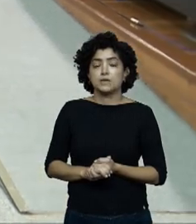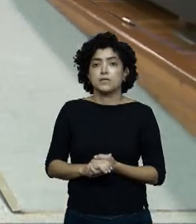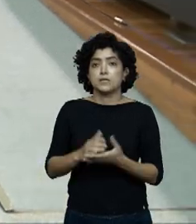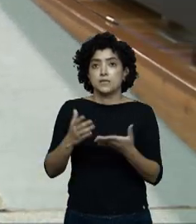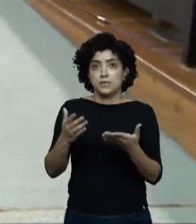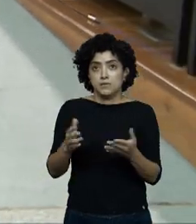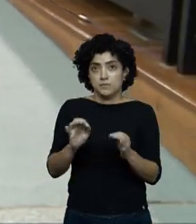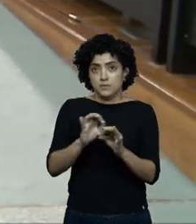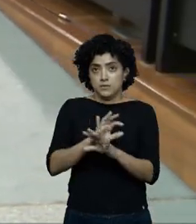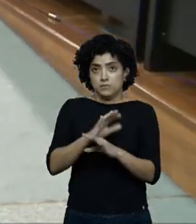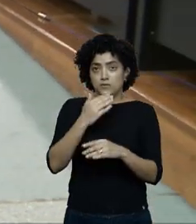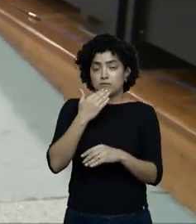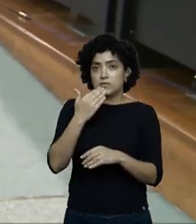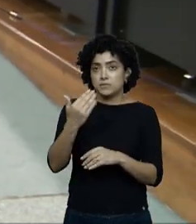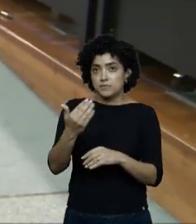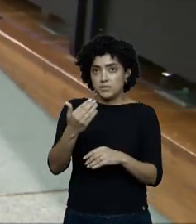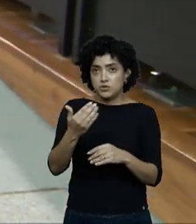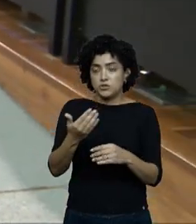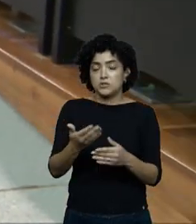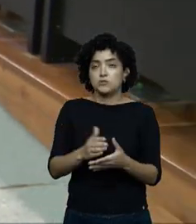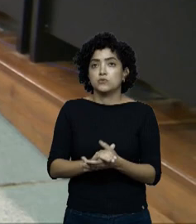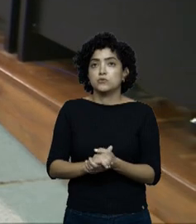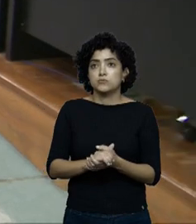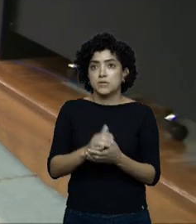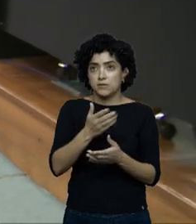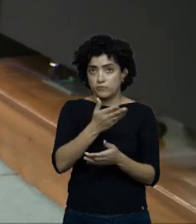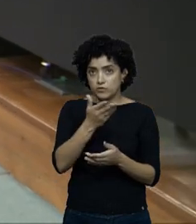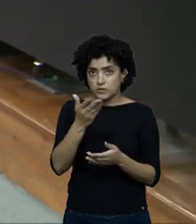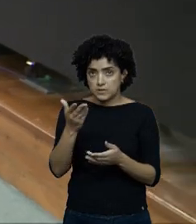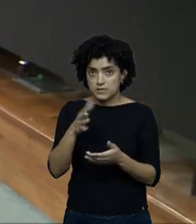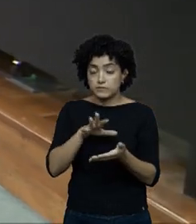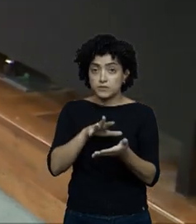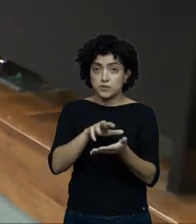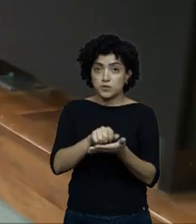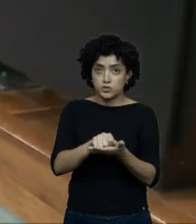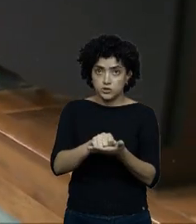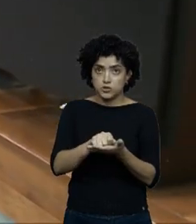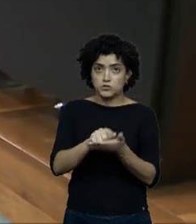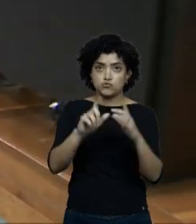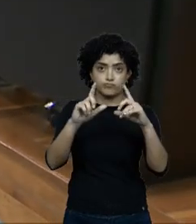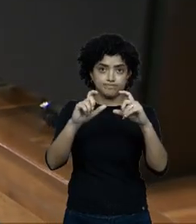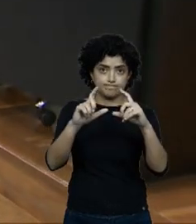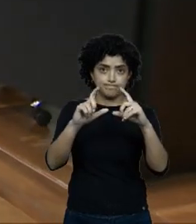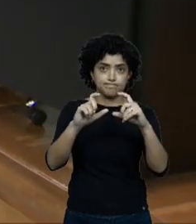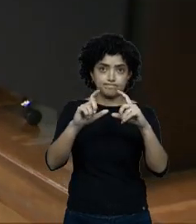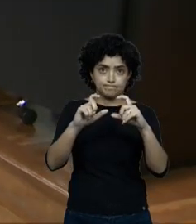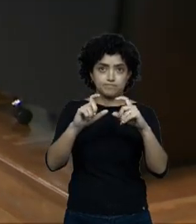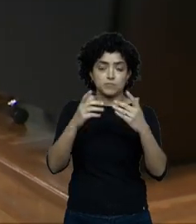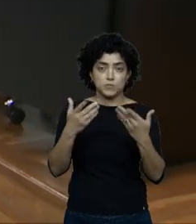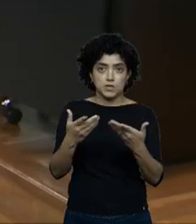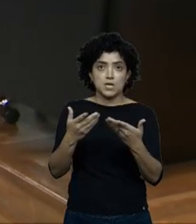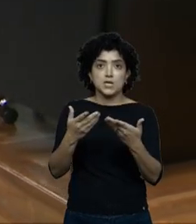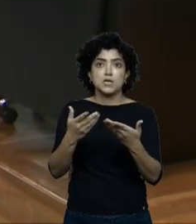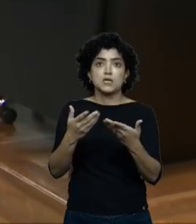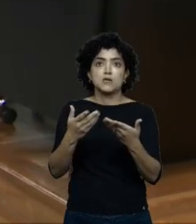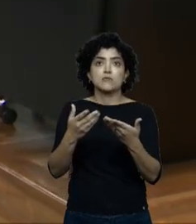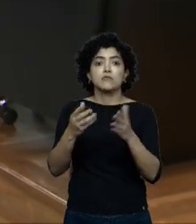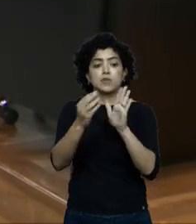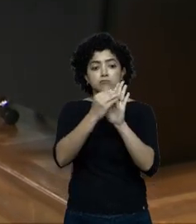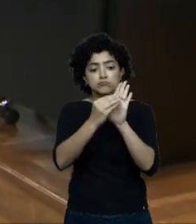quero fazer um pedido antes de vocês saírem para depois a gente fazer um registro fotográfico porque isso fica inclusive como